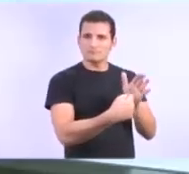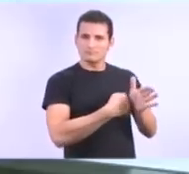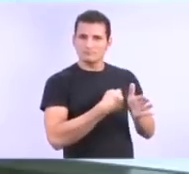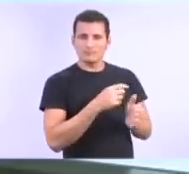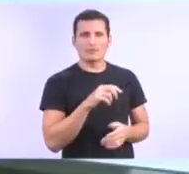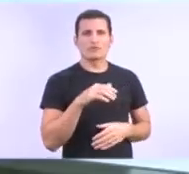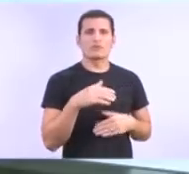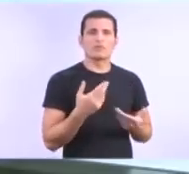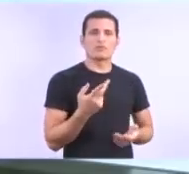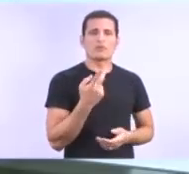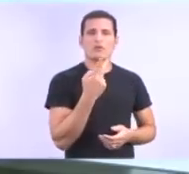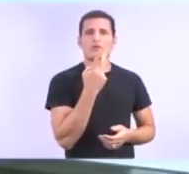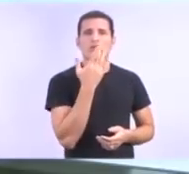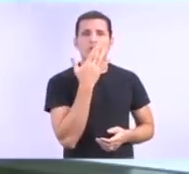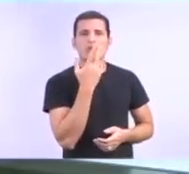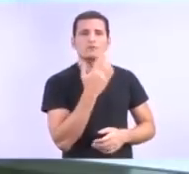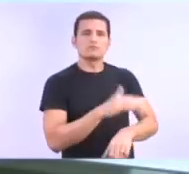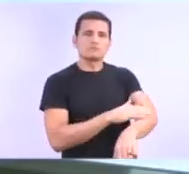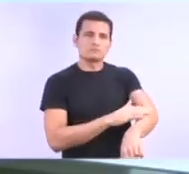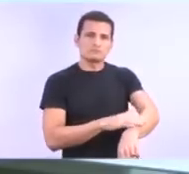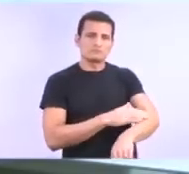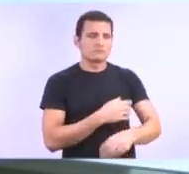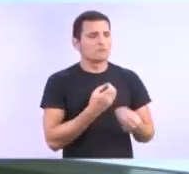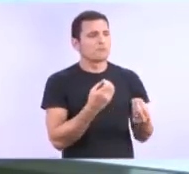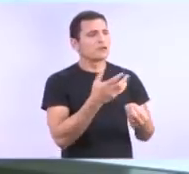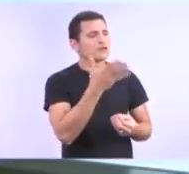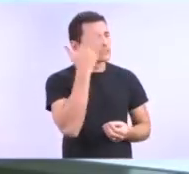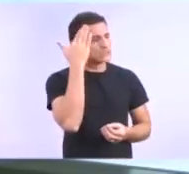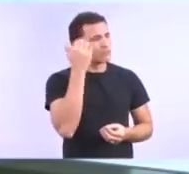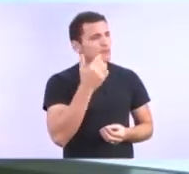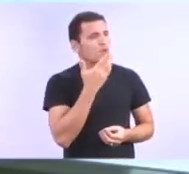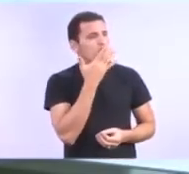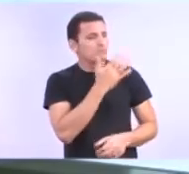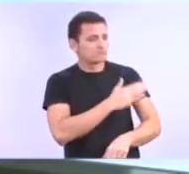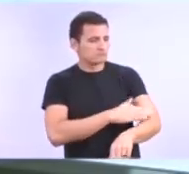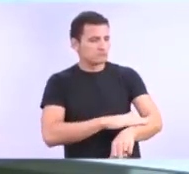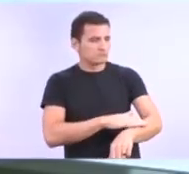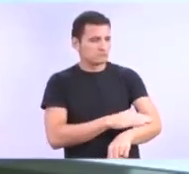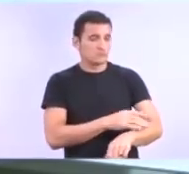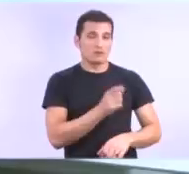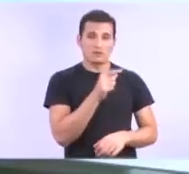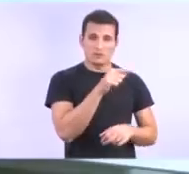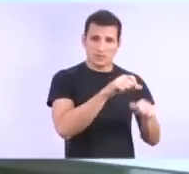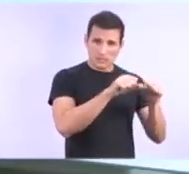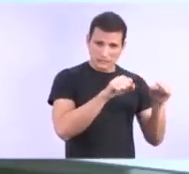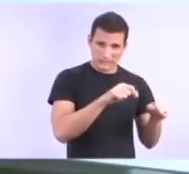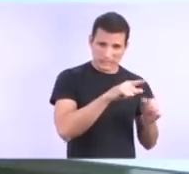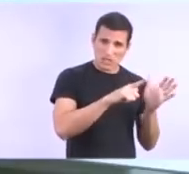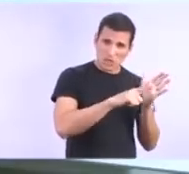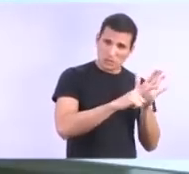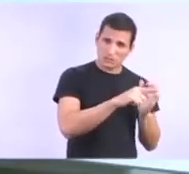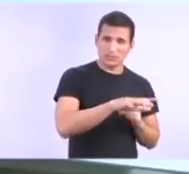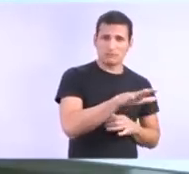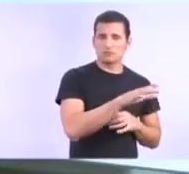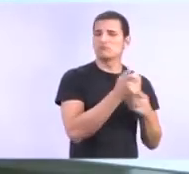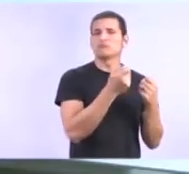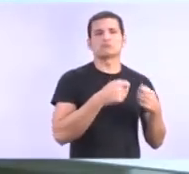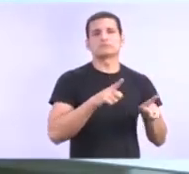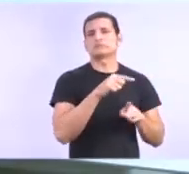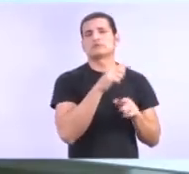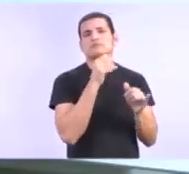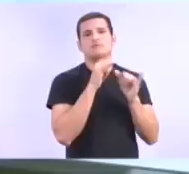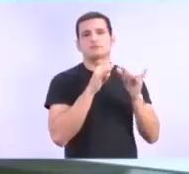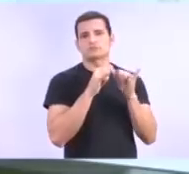a cor da sua pele? Para que você quer saber a cor da minha pele? Naquele sistema, naquela loja, naquele ambiente, é desnecessária essa